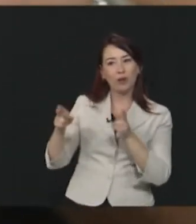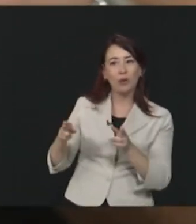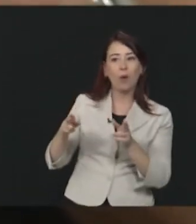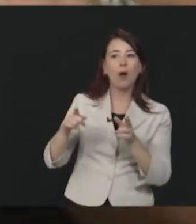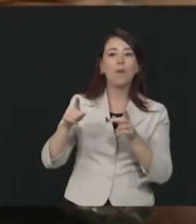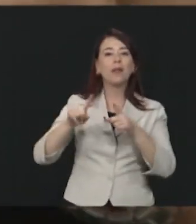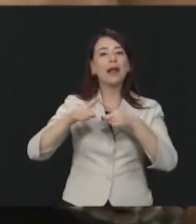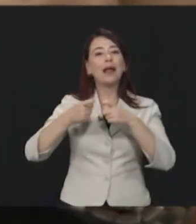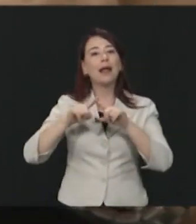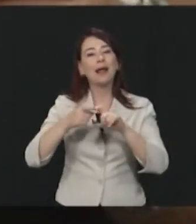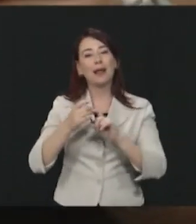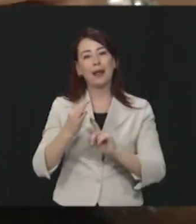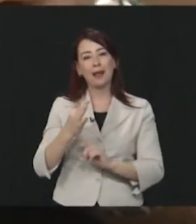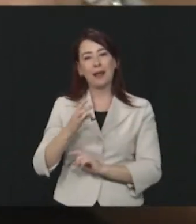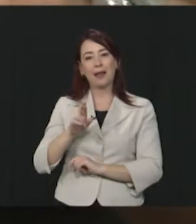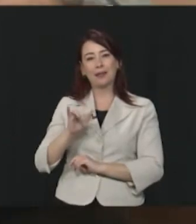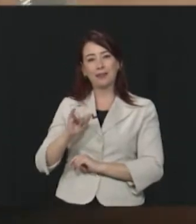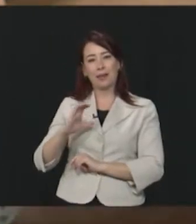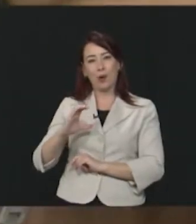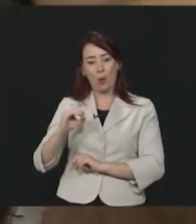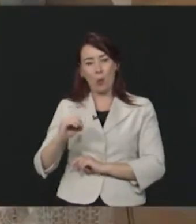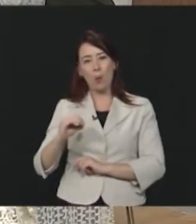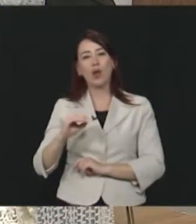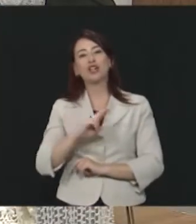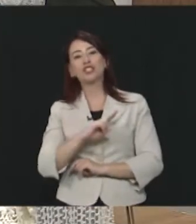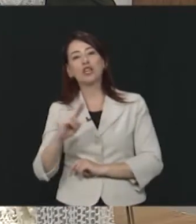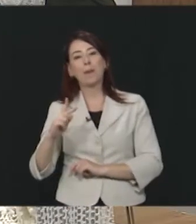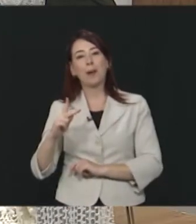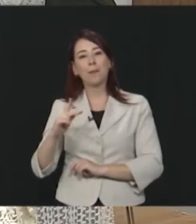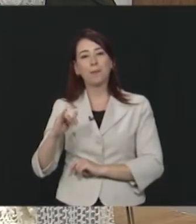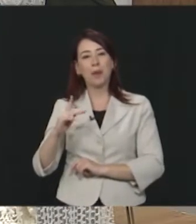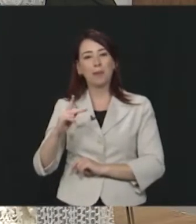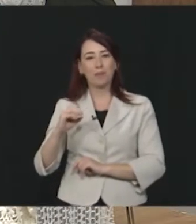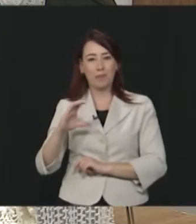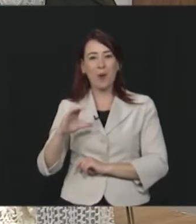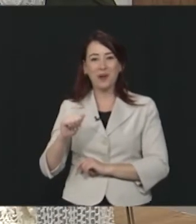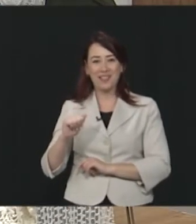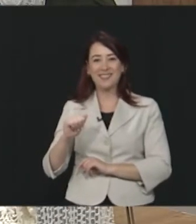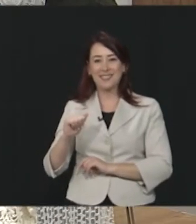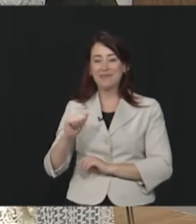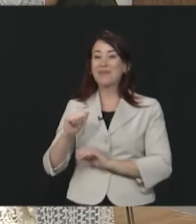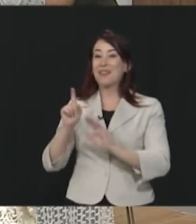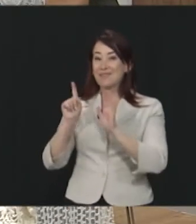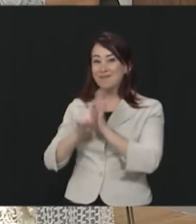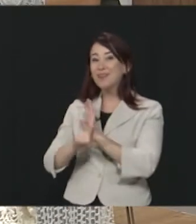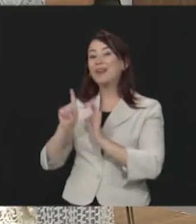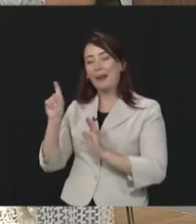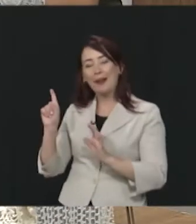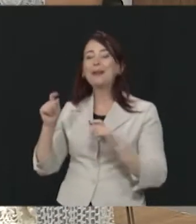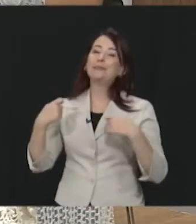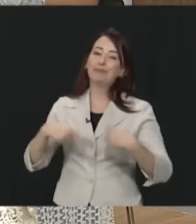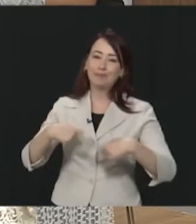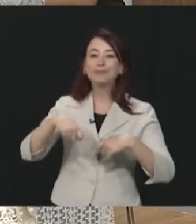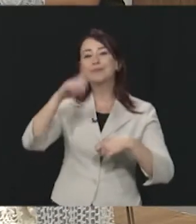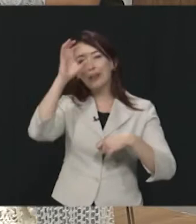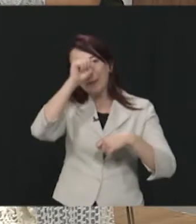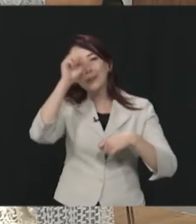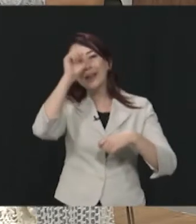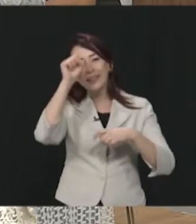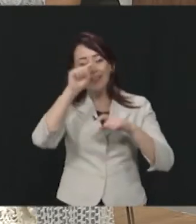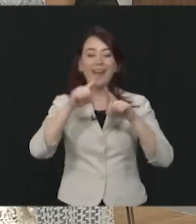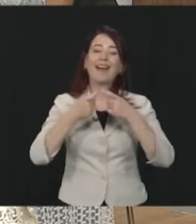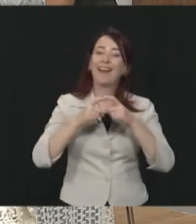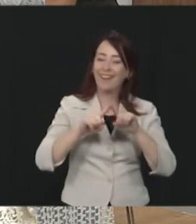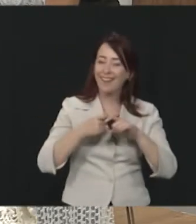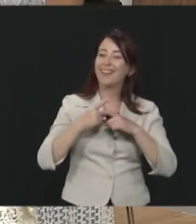em tricô, de ponto pipoca, né? Esse aí você sabe fazer, João? Sim, esse eu tive que aprender a fazer todos para fazer a revisão. Isso aqui é